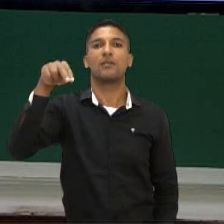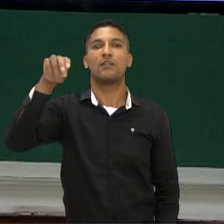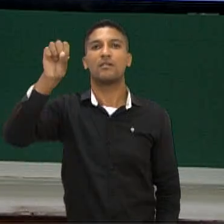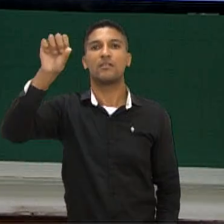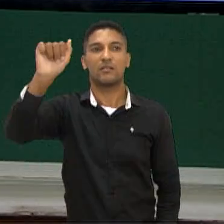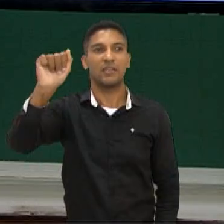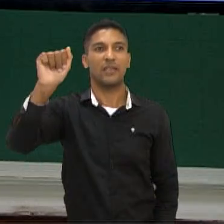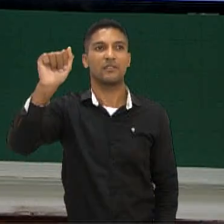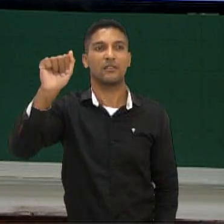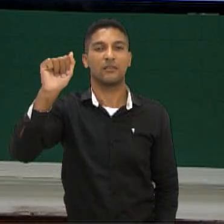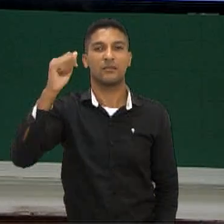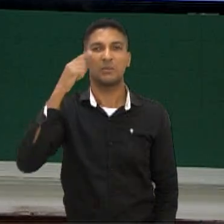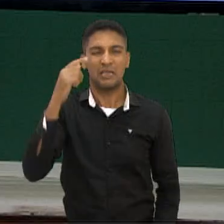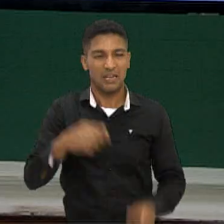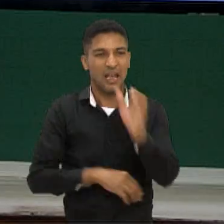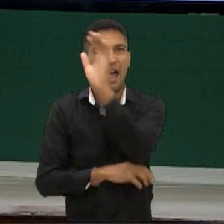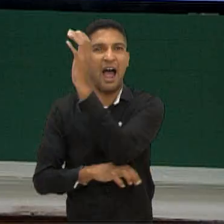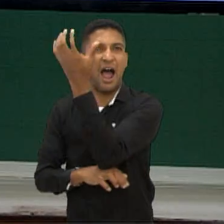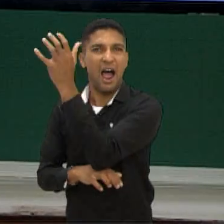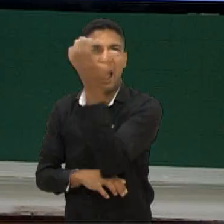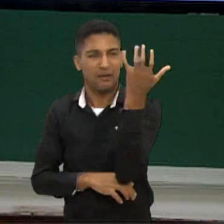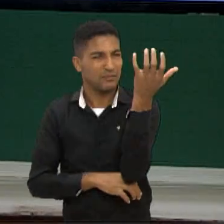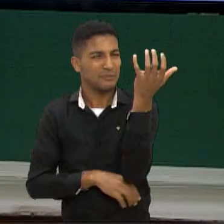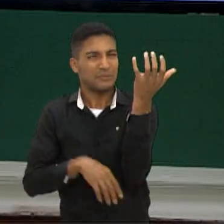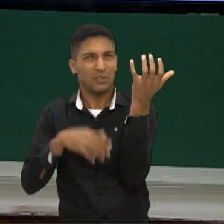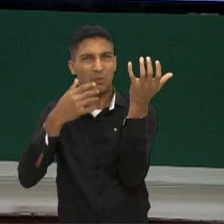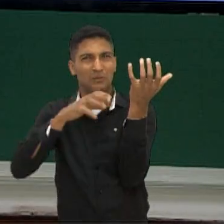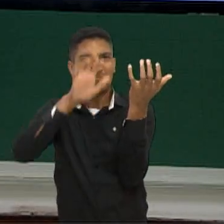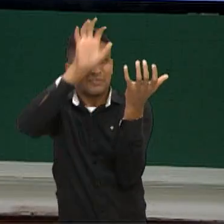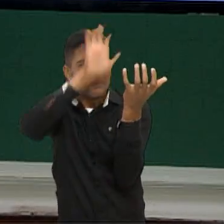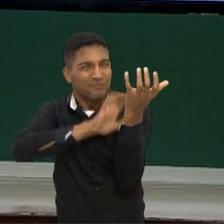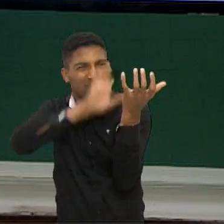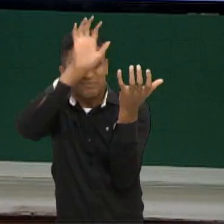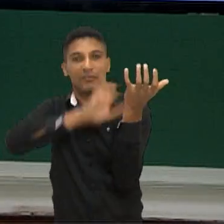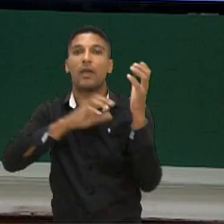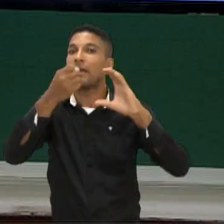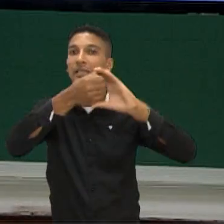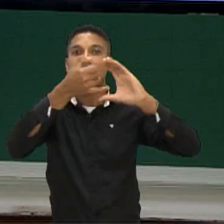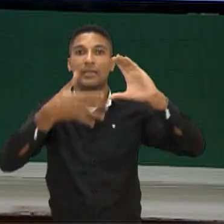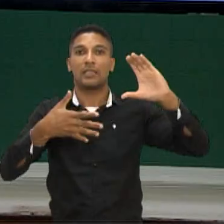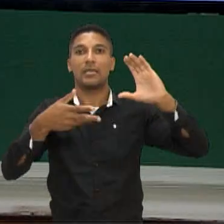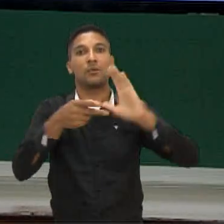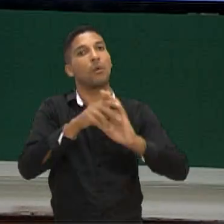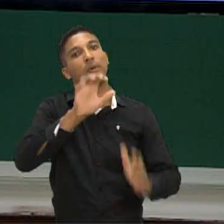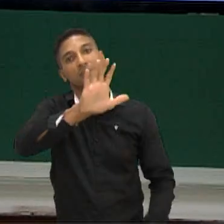copa das árvores. Tá? Então, isso é uma característica dessa vegetação.